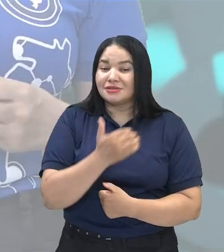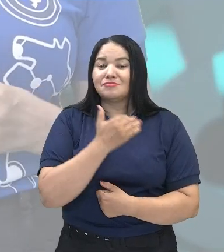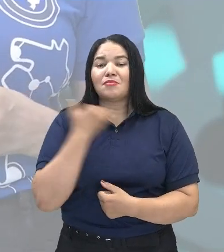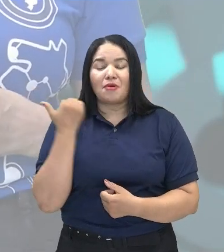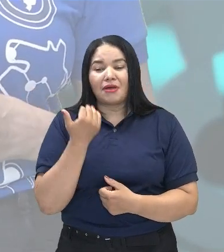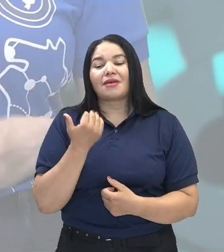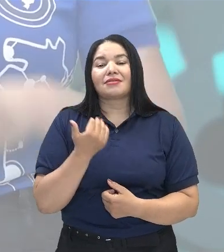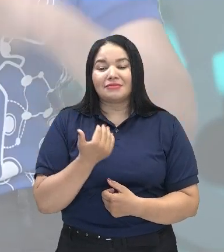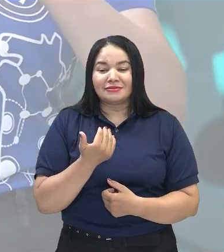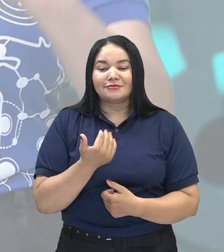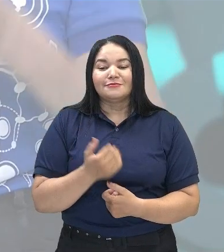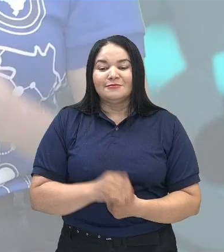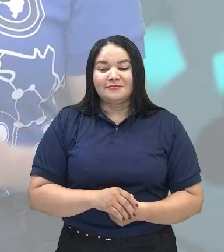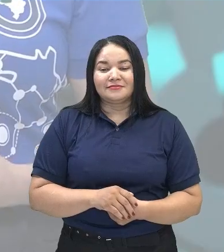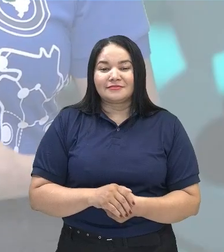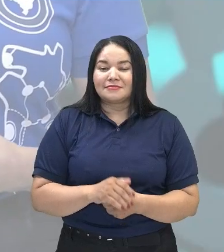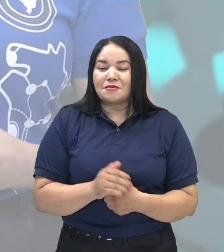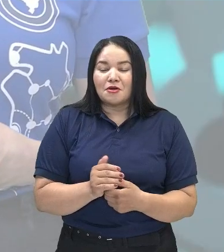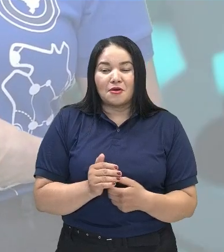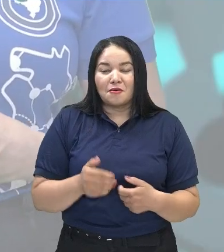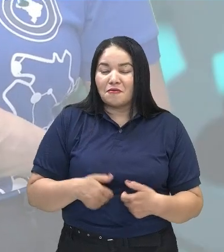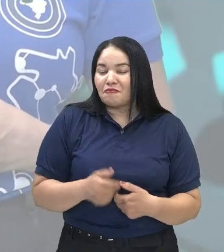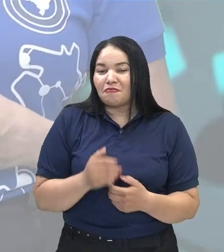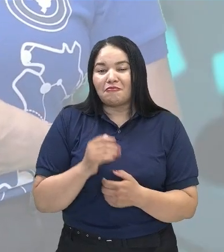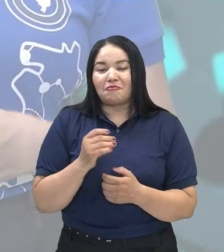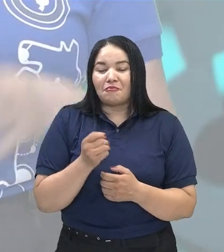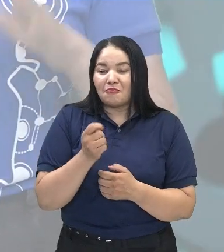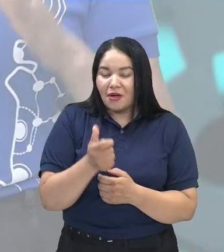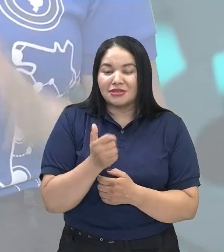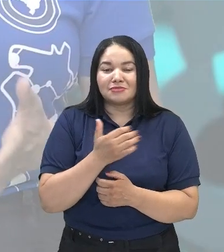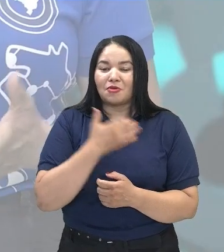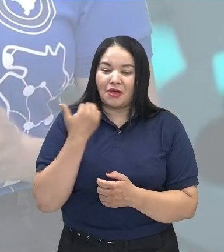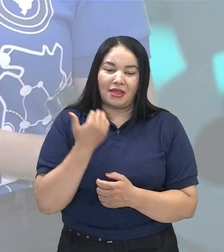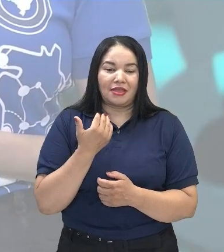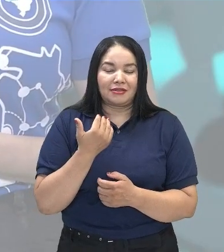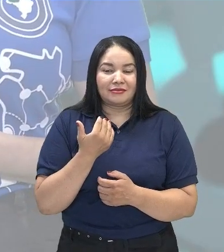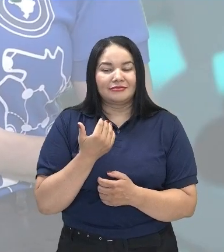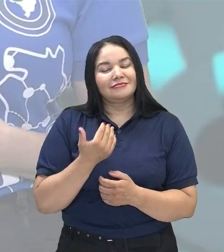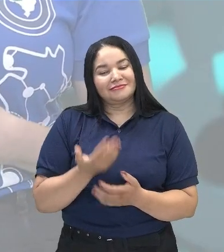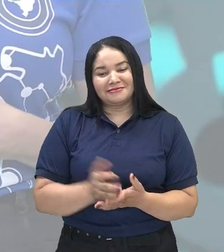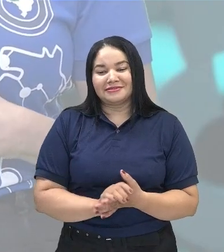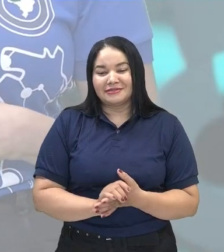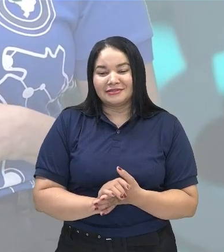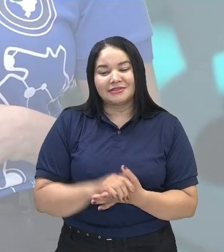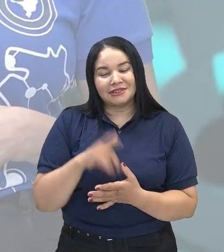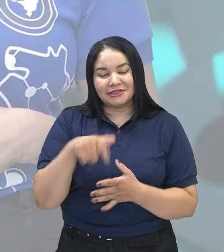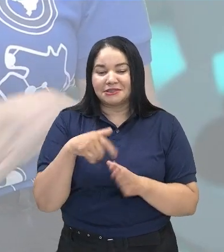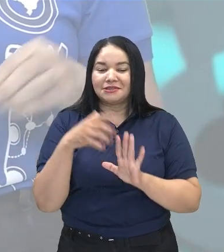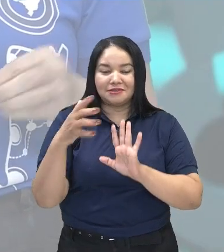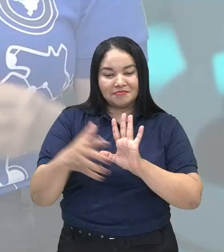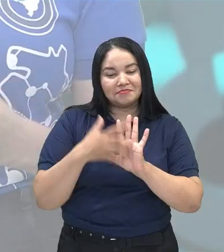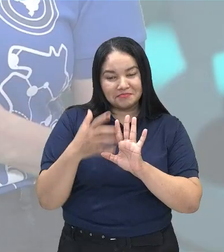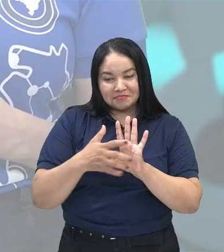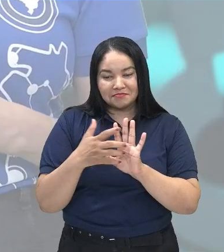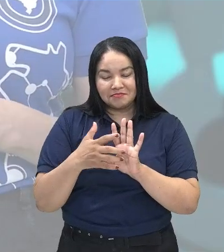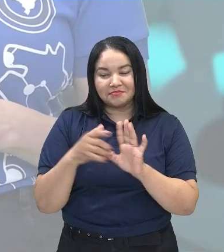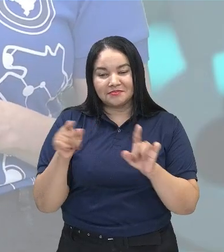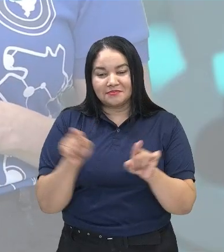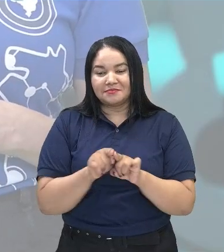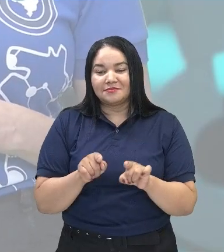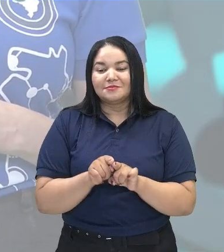morrendo de fome. Eu estou morrendo de fome. Então, sempre isso é o exagero. Nós chamamos